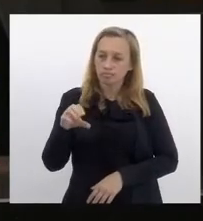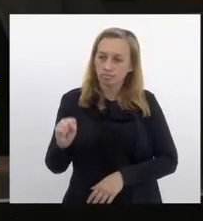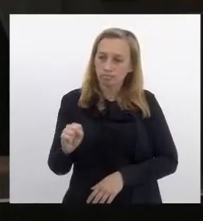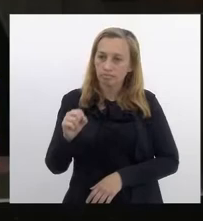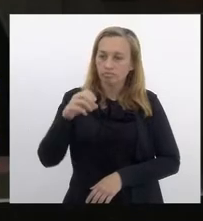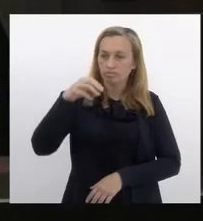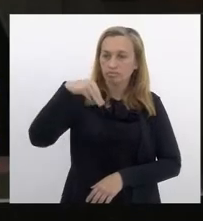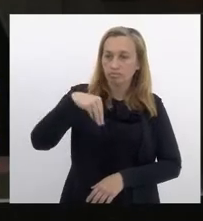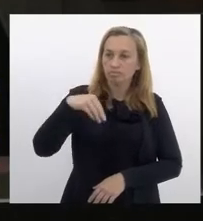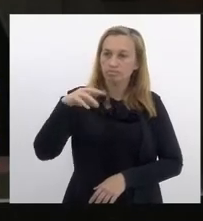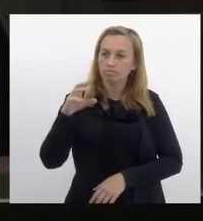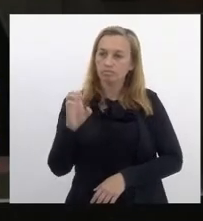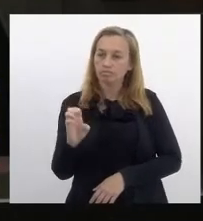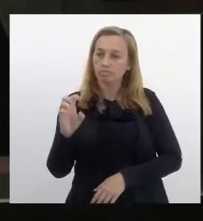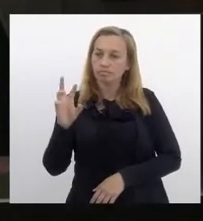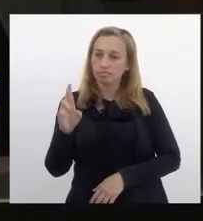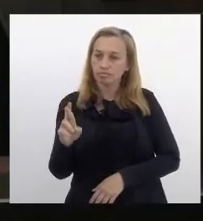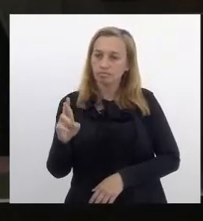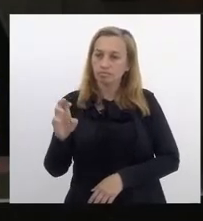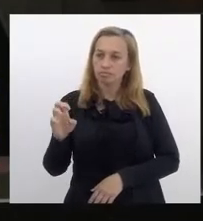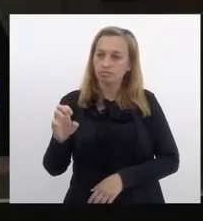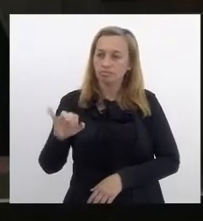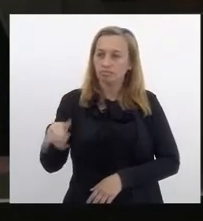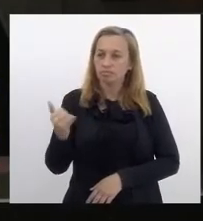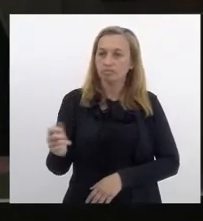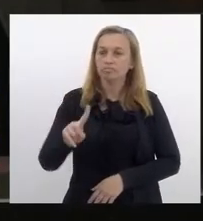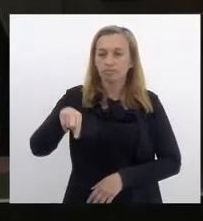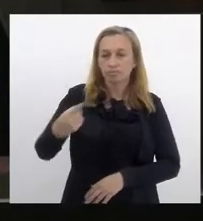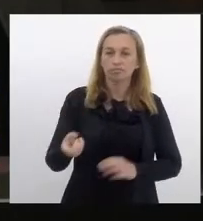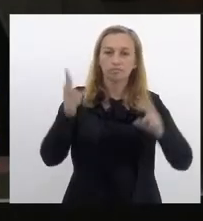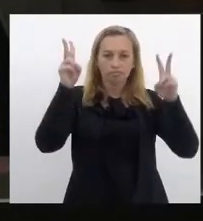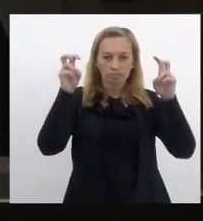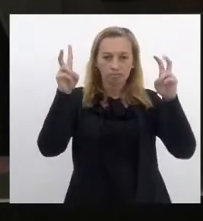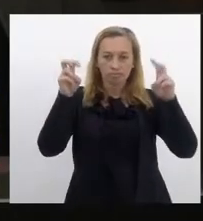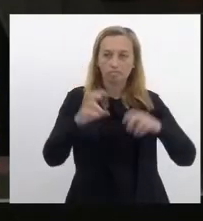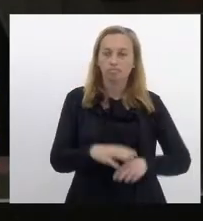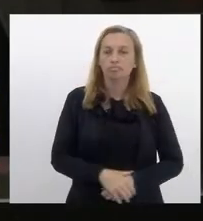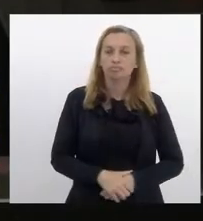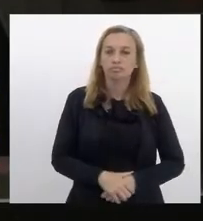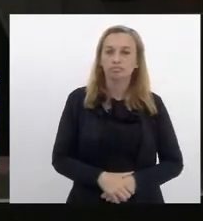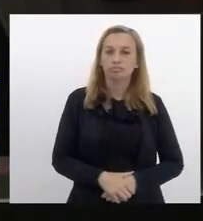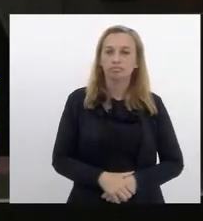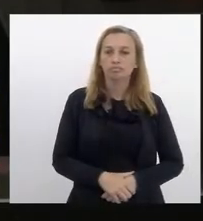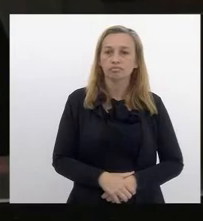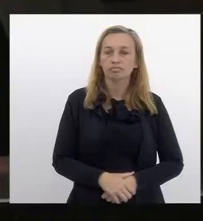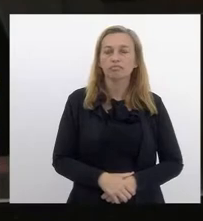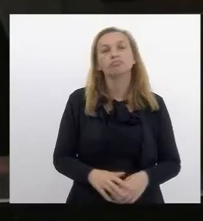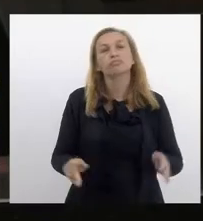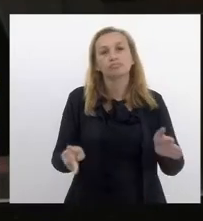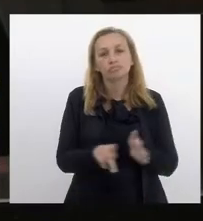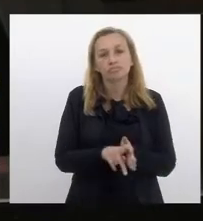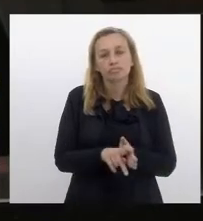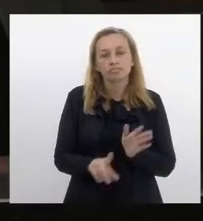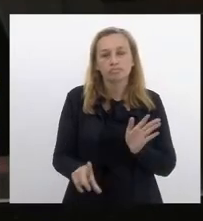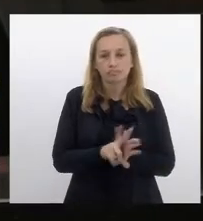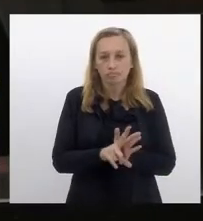SPS-MERJ, e da outras providências. O presente projeto de